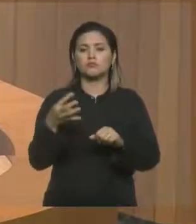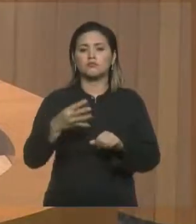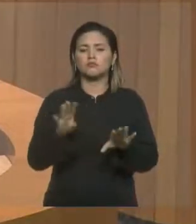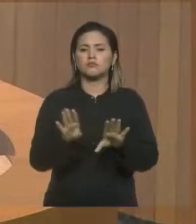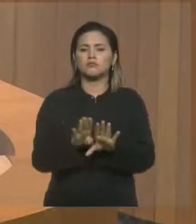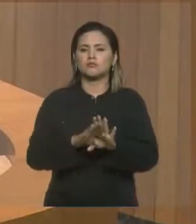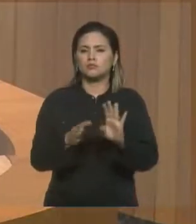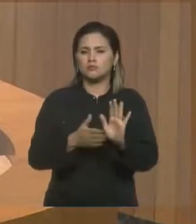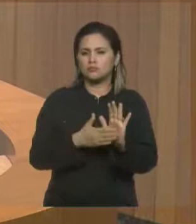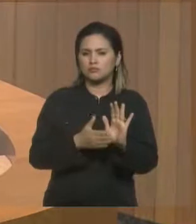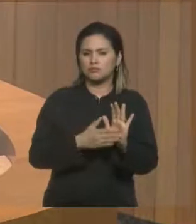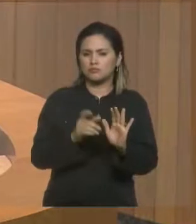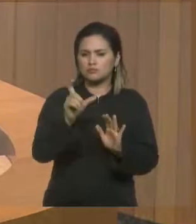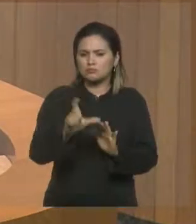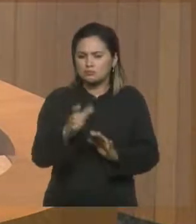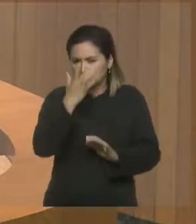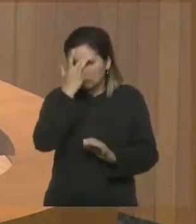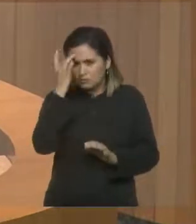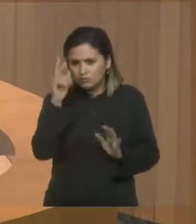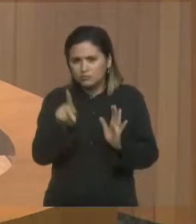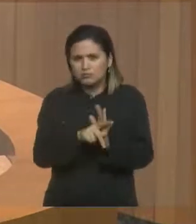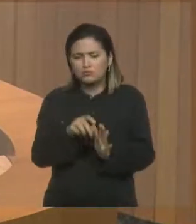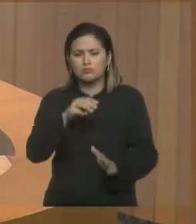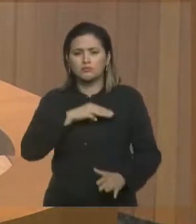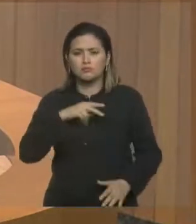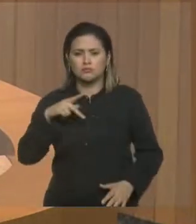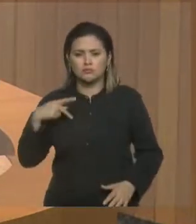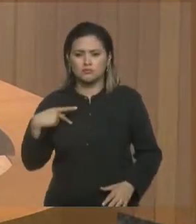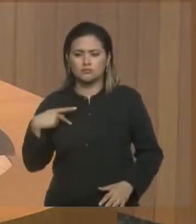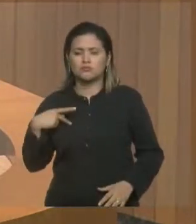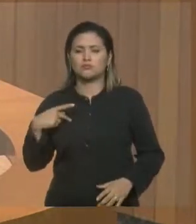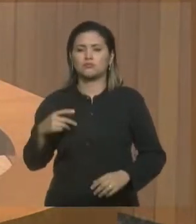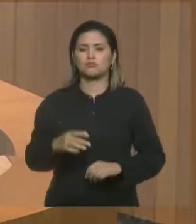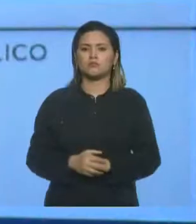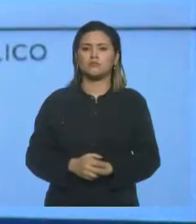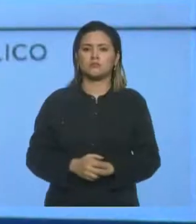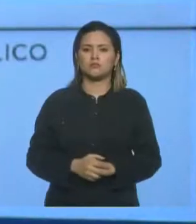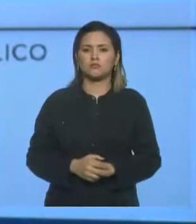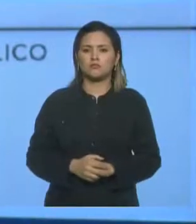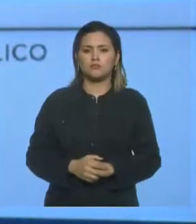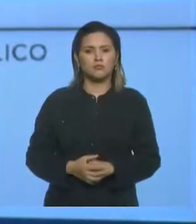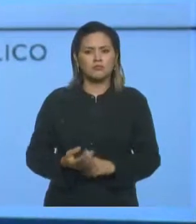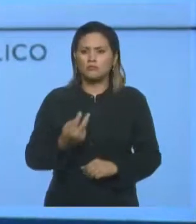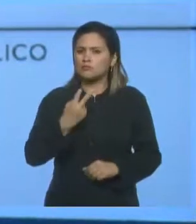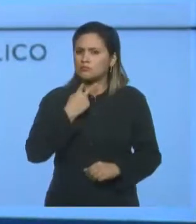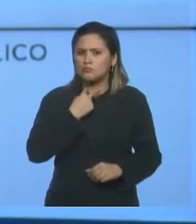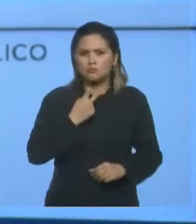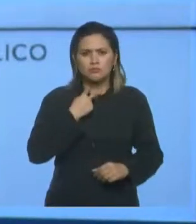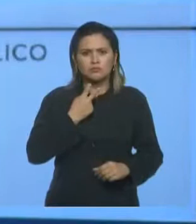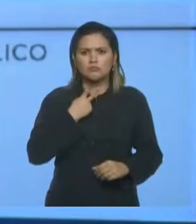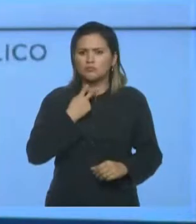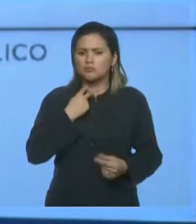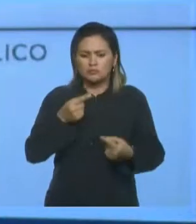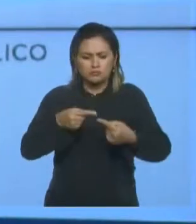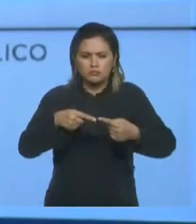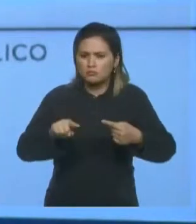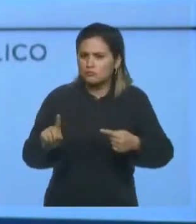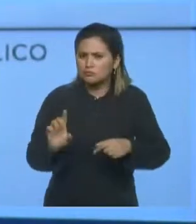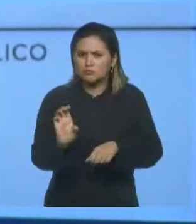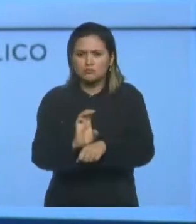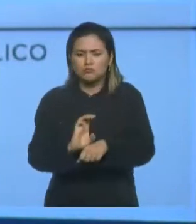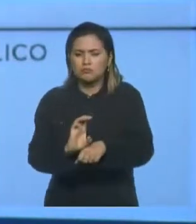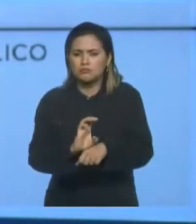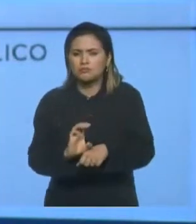Ministério Público. É completamente inconstitucional a presença de membro do Ministério Público no Conselho Consultivo. Nossa sugestão